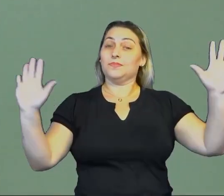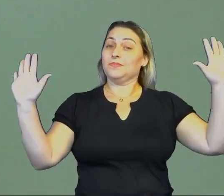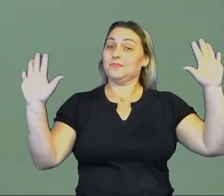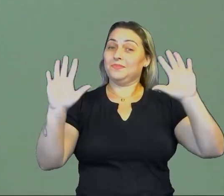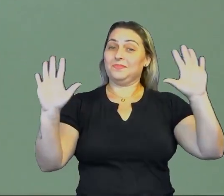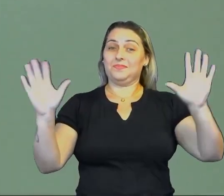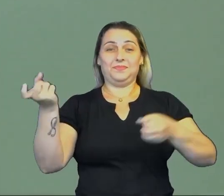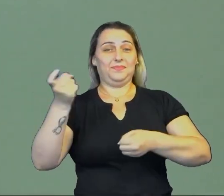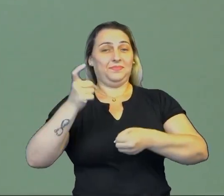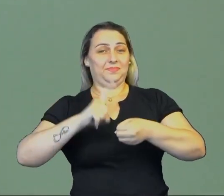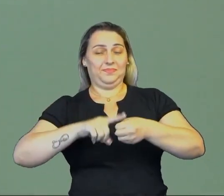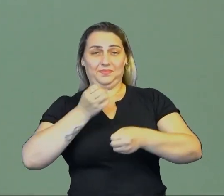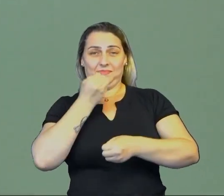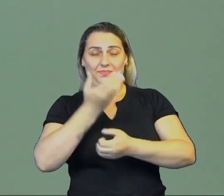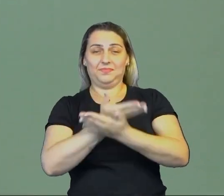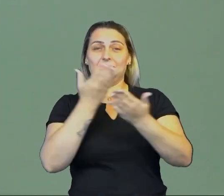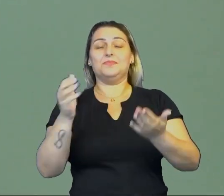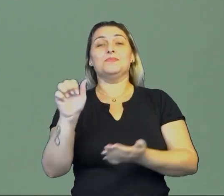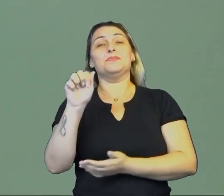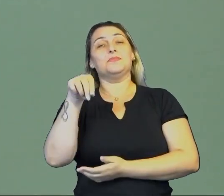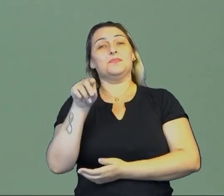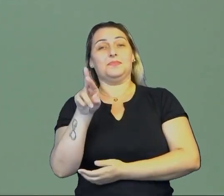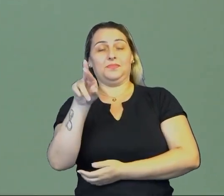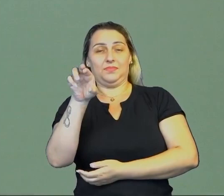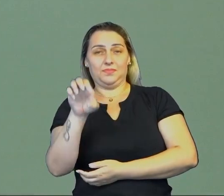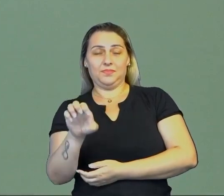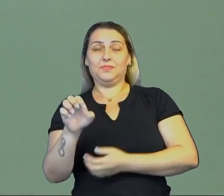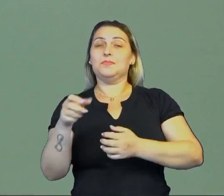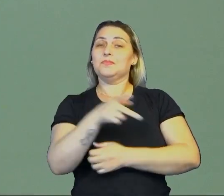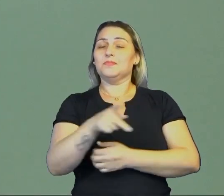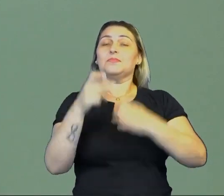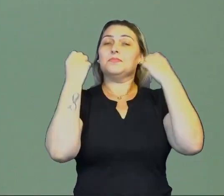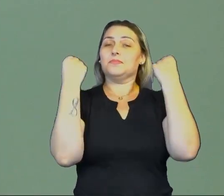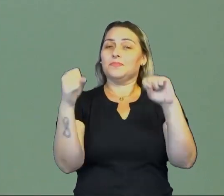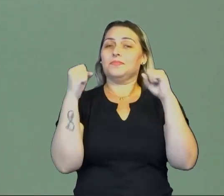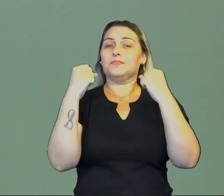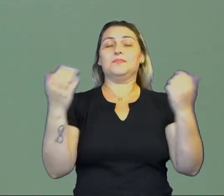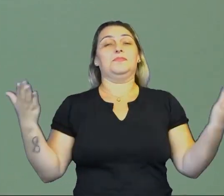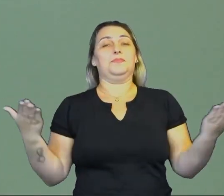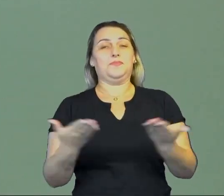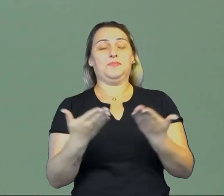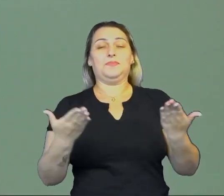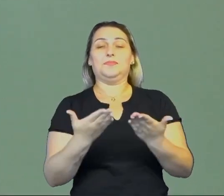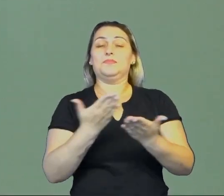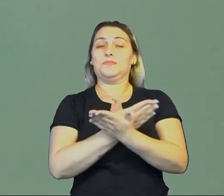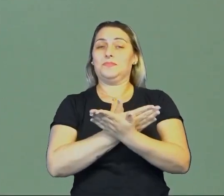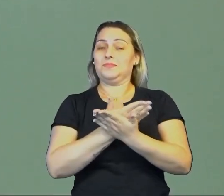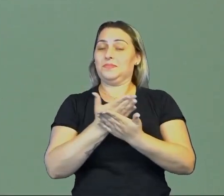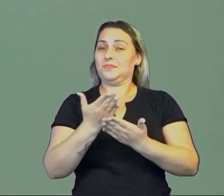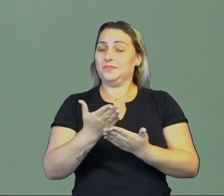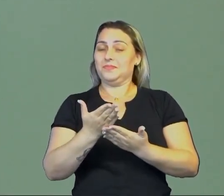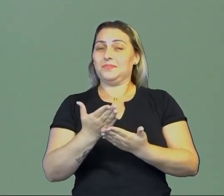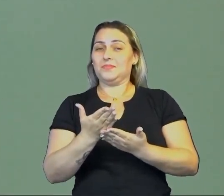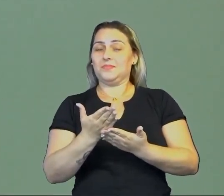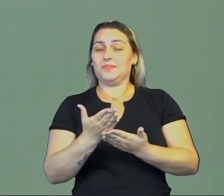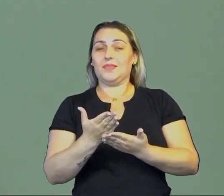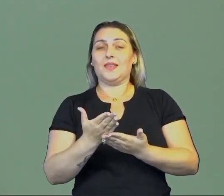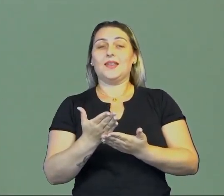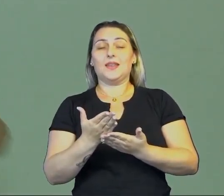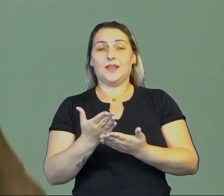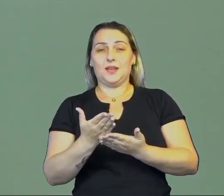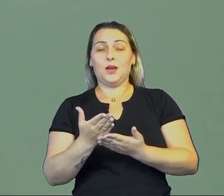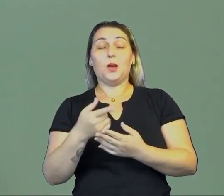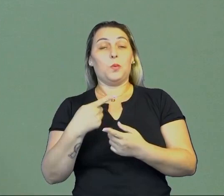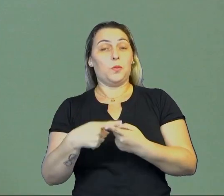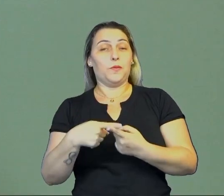voltei e aí tudo bom com vocês eu sou André Vasconcelos professor de educação física e agora vamos começar todos em suas